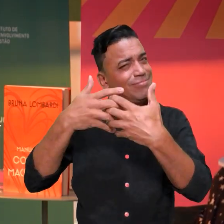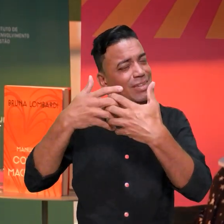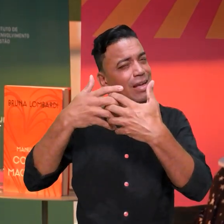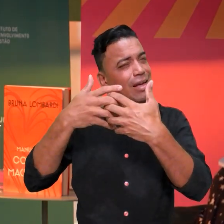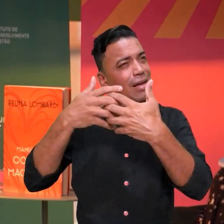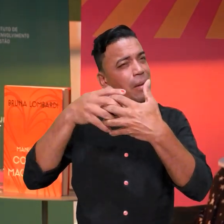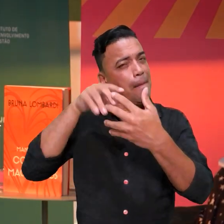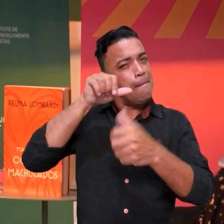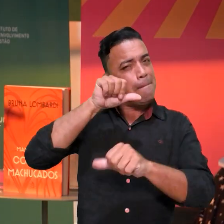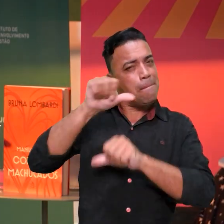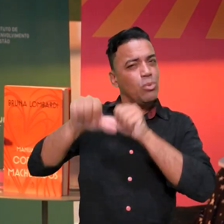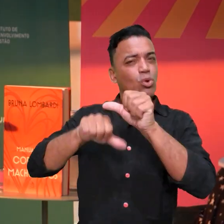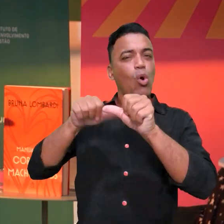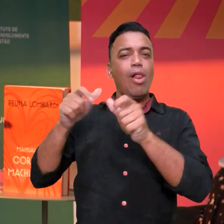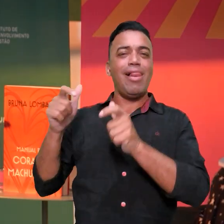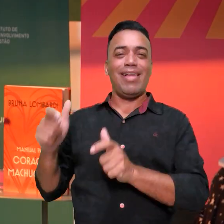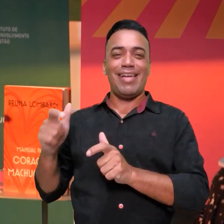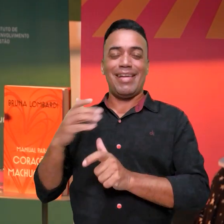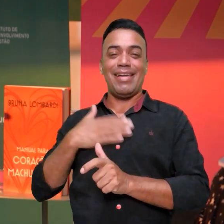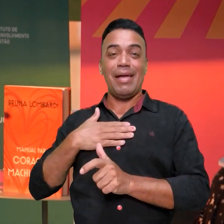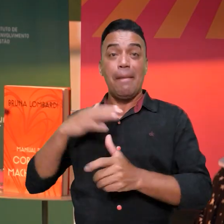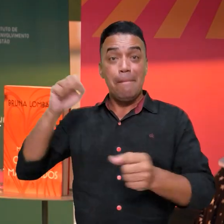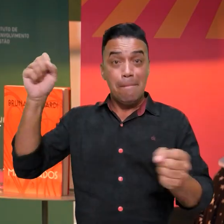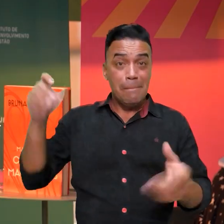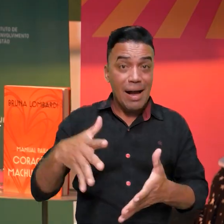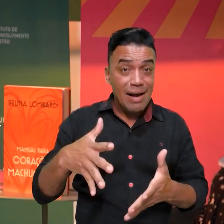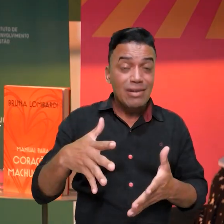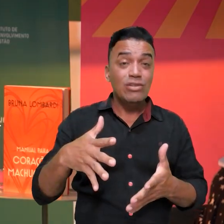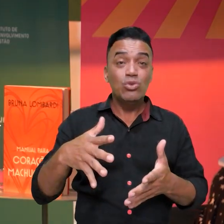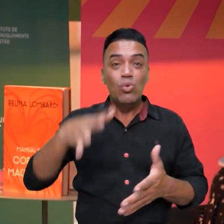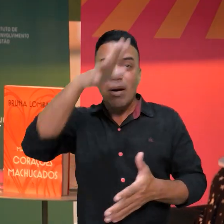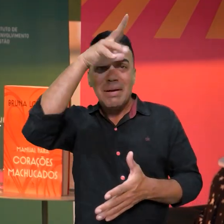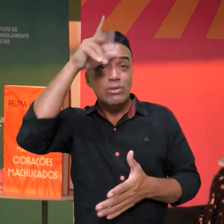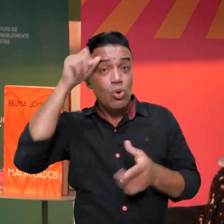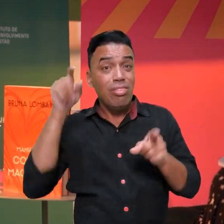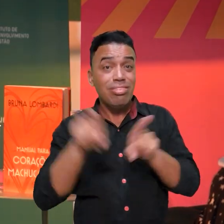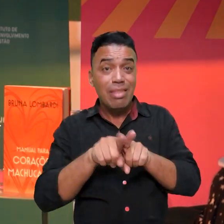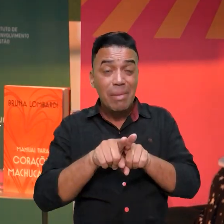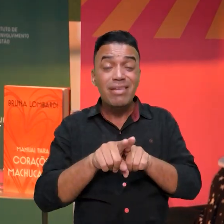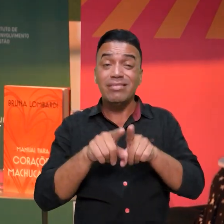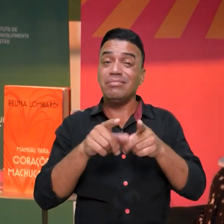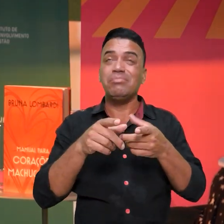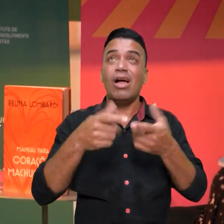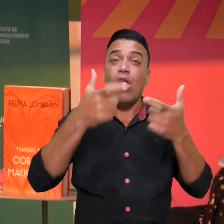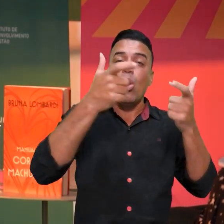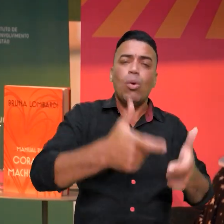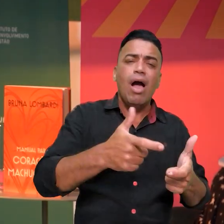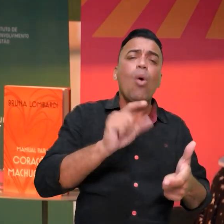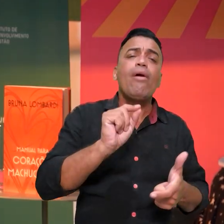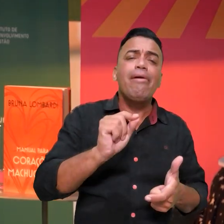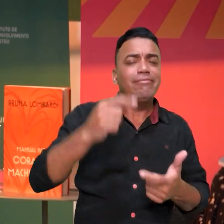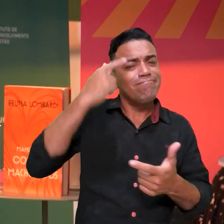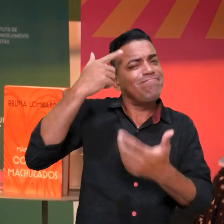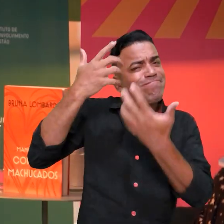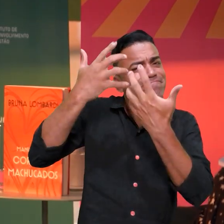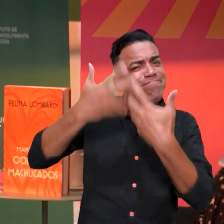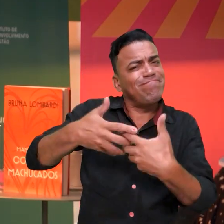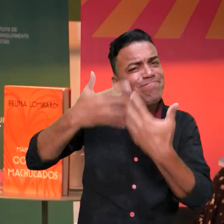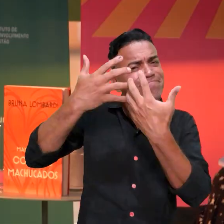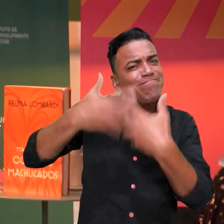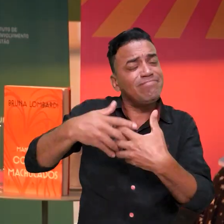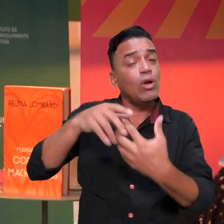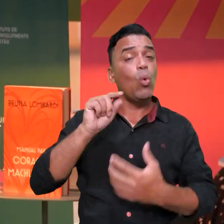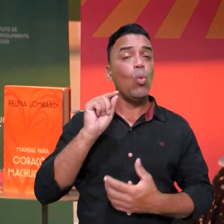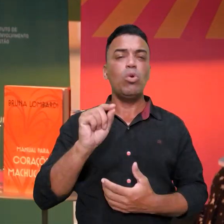lugar, tão mágico quanto a Amazônia, que é um lugar de você refletir sobre